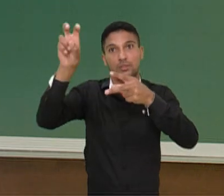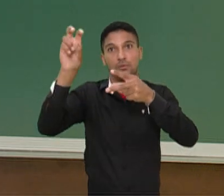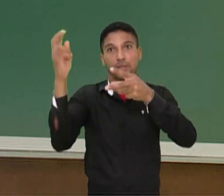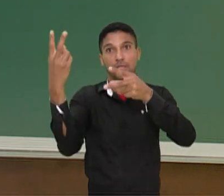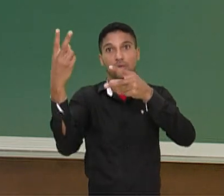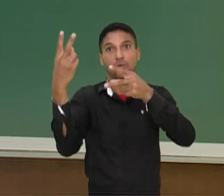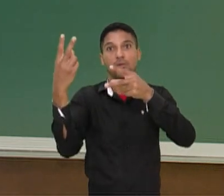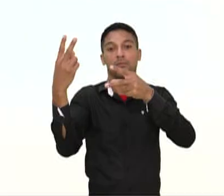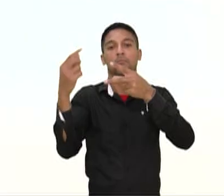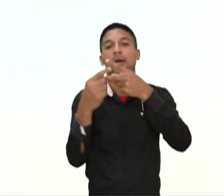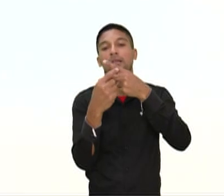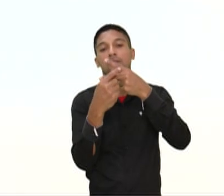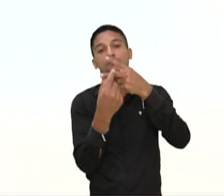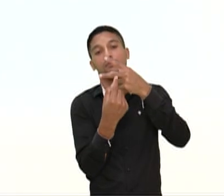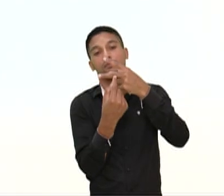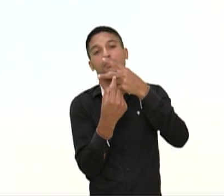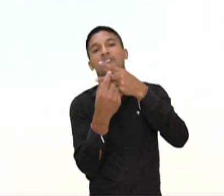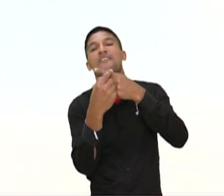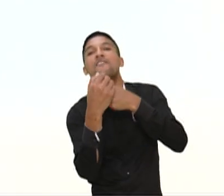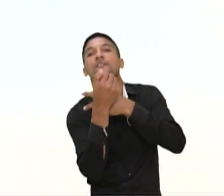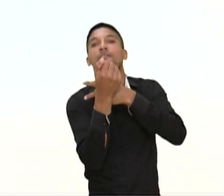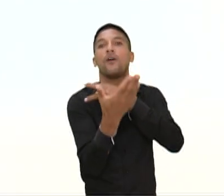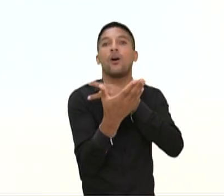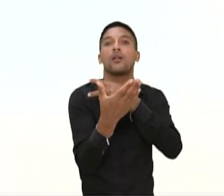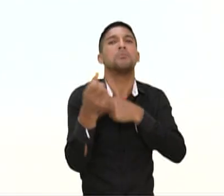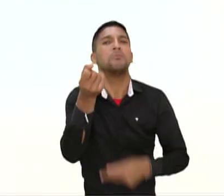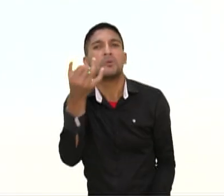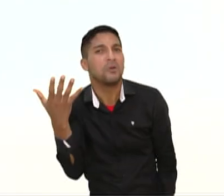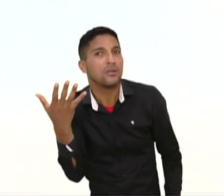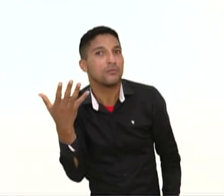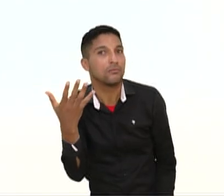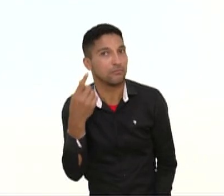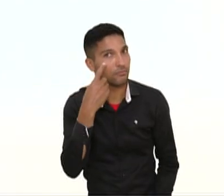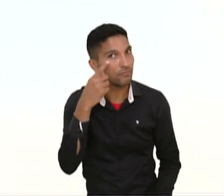Então, usa essa ideia e faz essa conta para mim. Eu vou esperar um pouquinho.